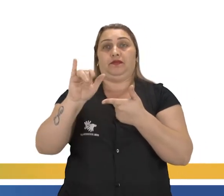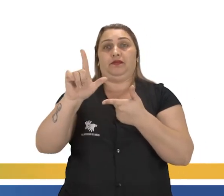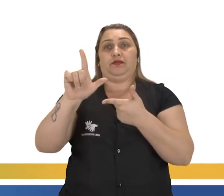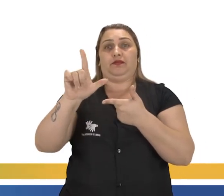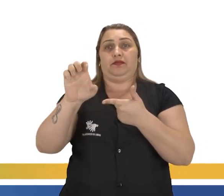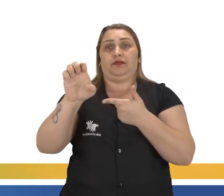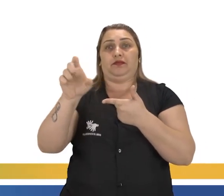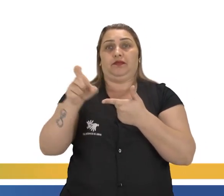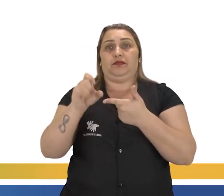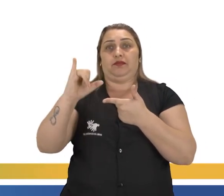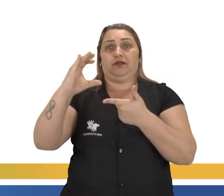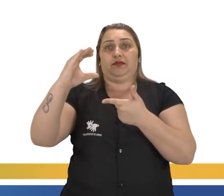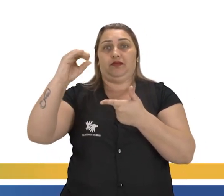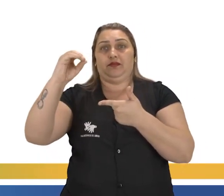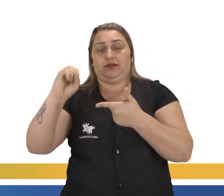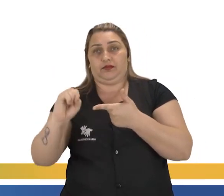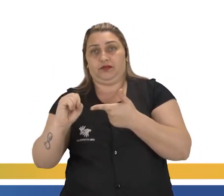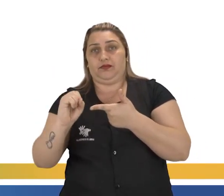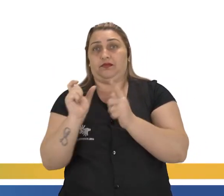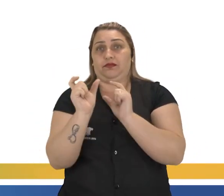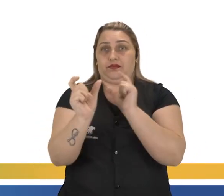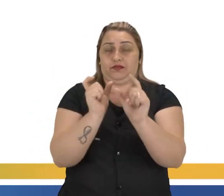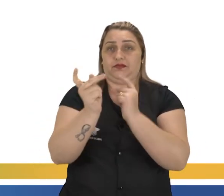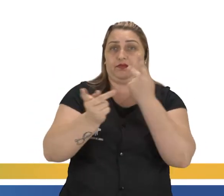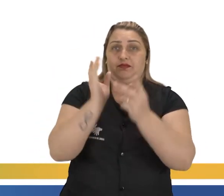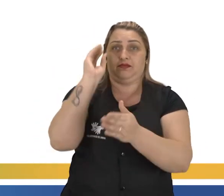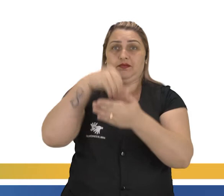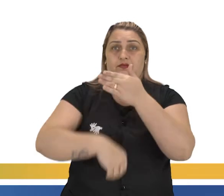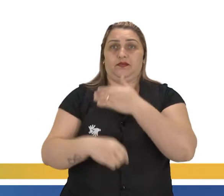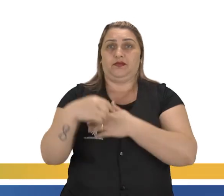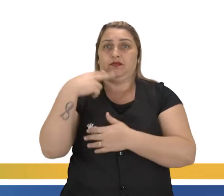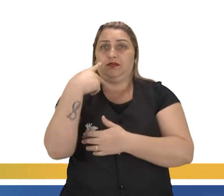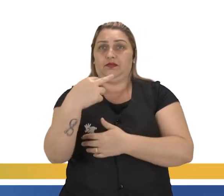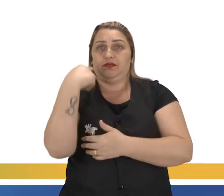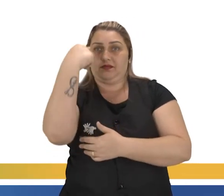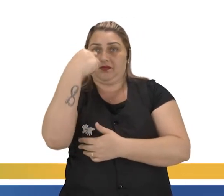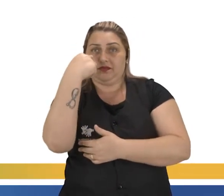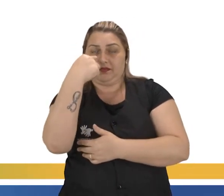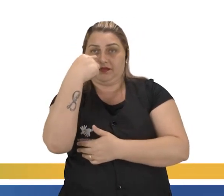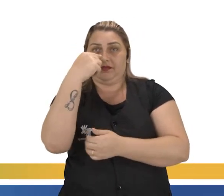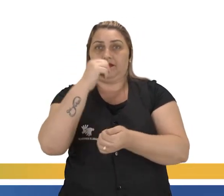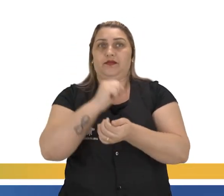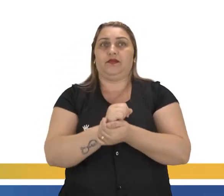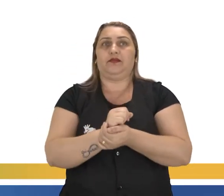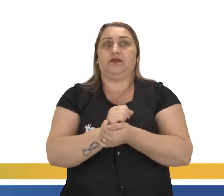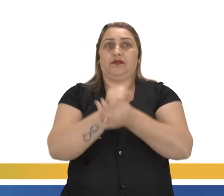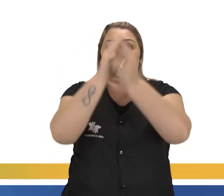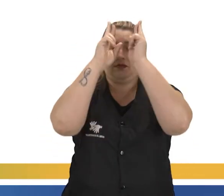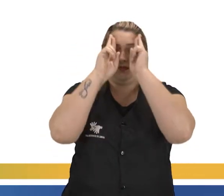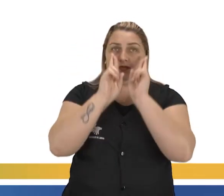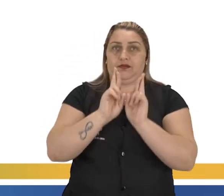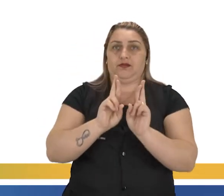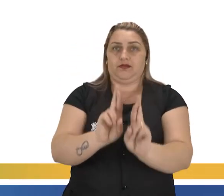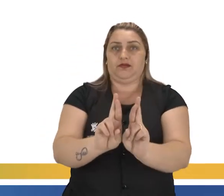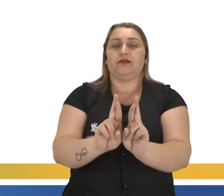palavra que possui duas formas de falar dentro da língua espanhola. Outra palavra é